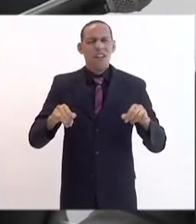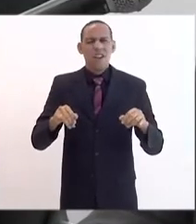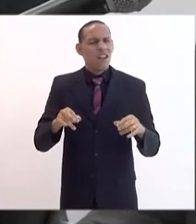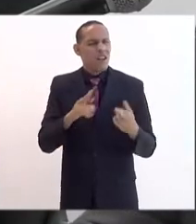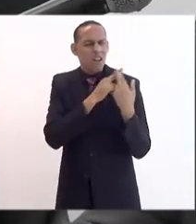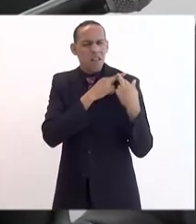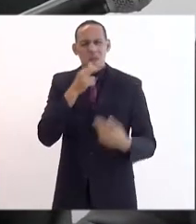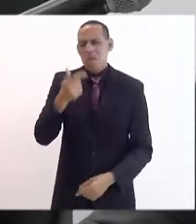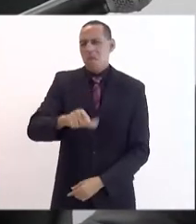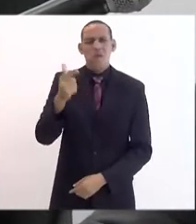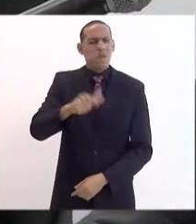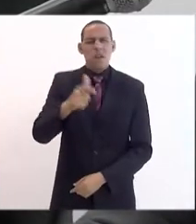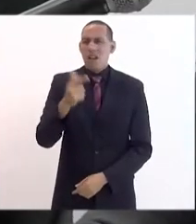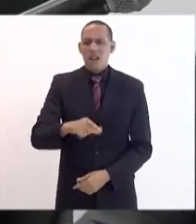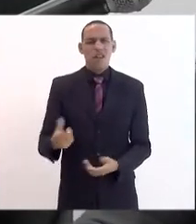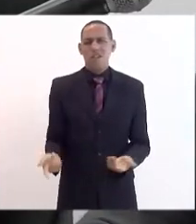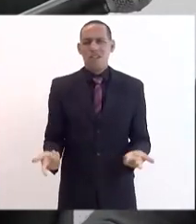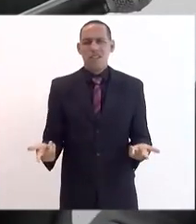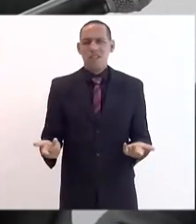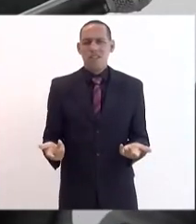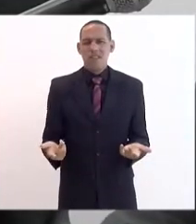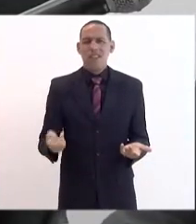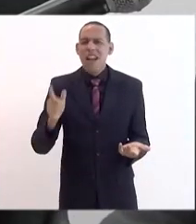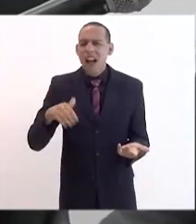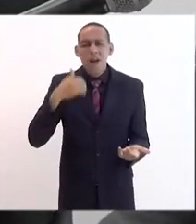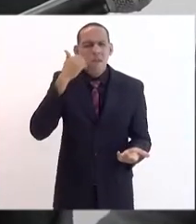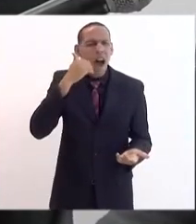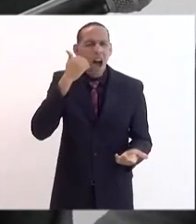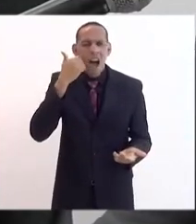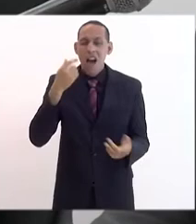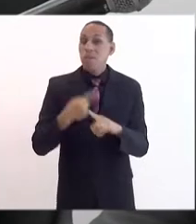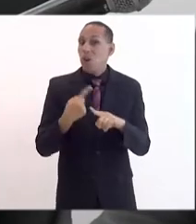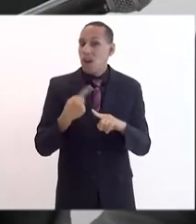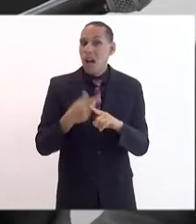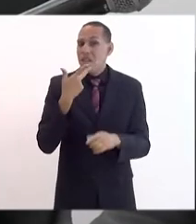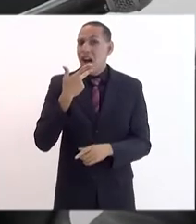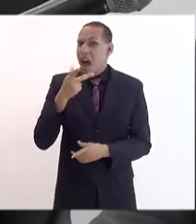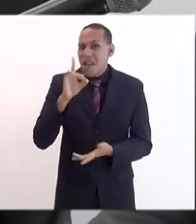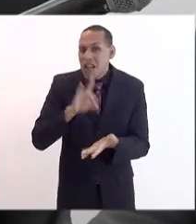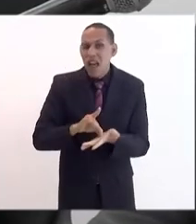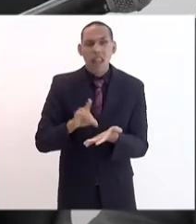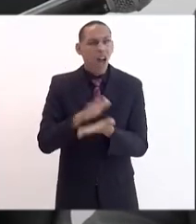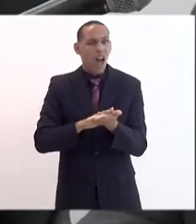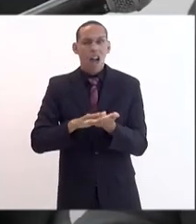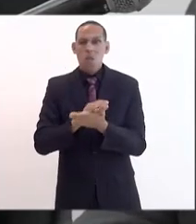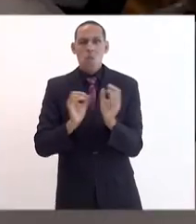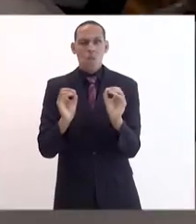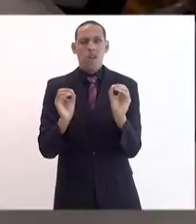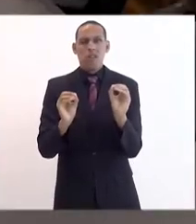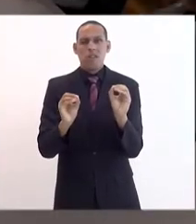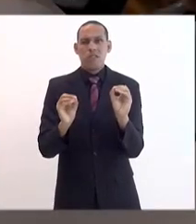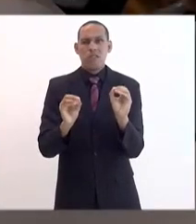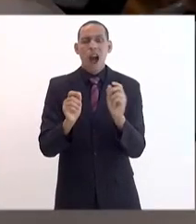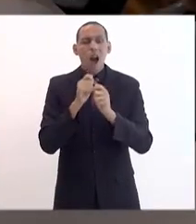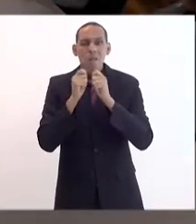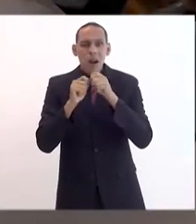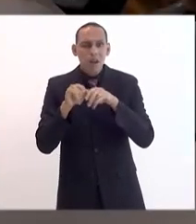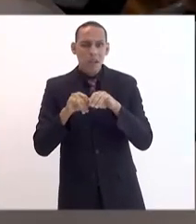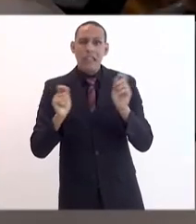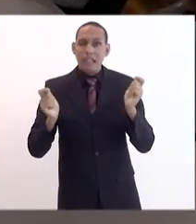deputado Rodrigo Amorim, de uma safadeza, porque ela não disse a verdade. O jornalismo